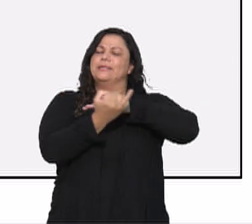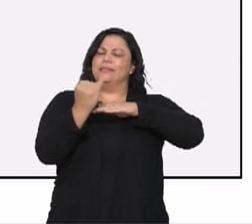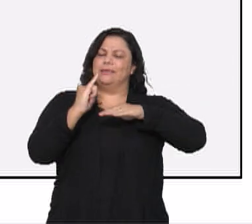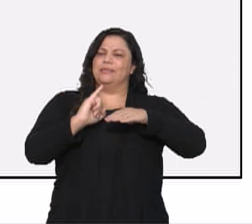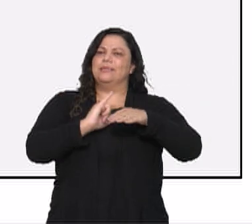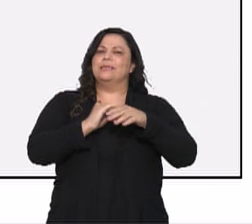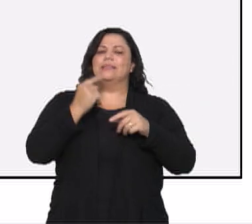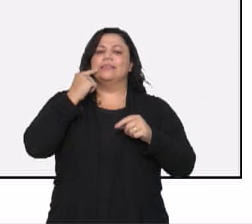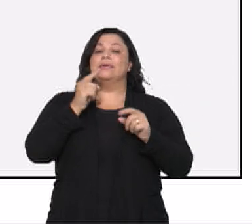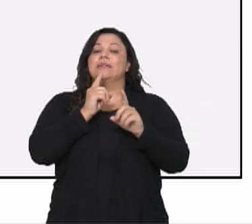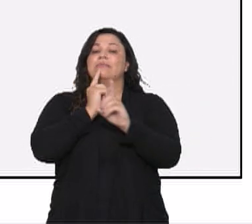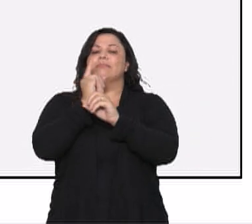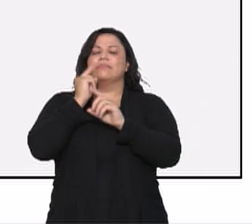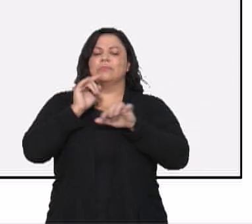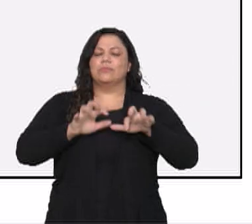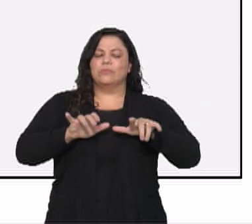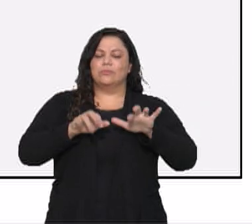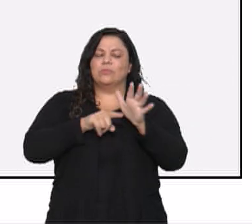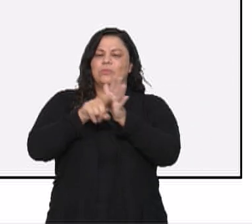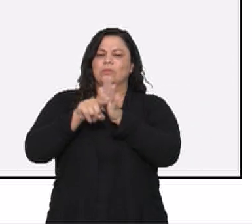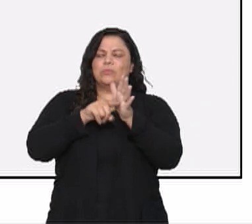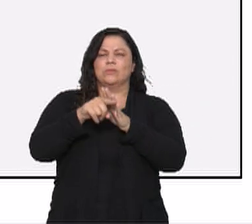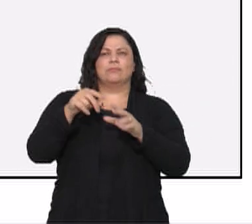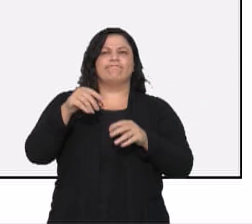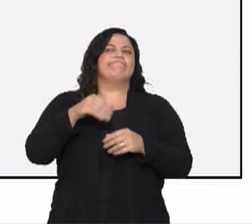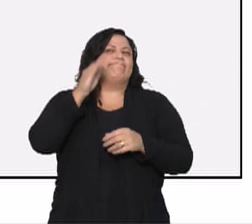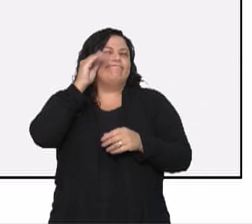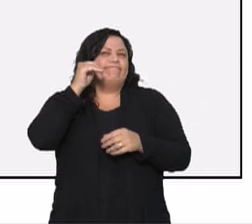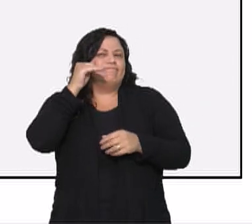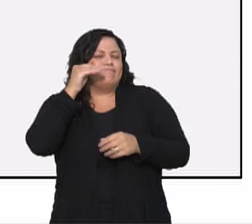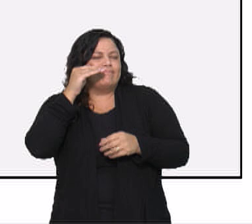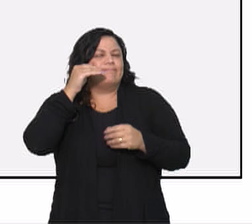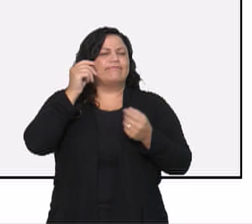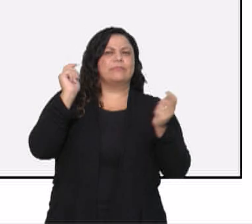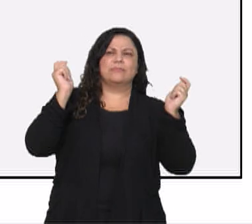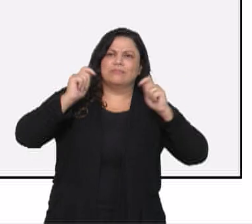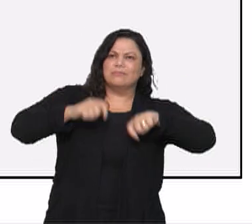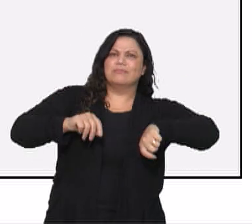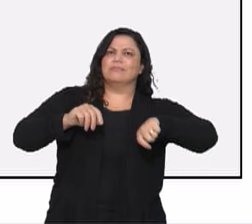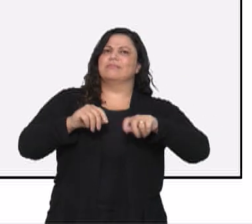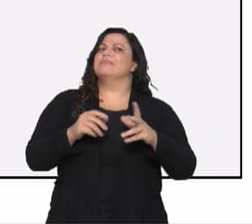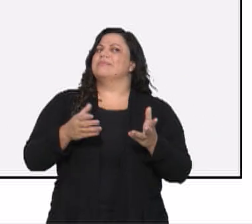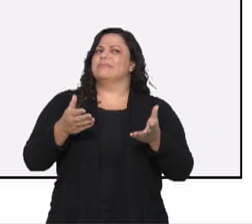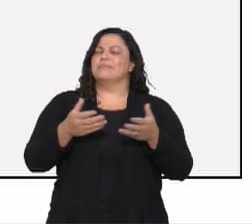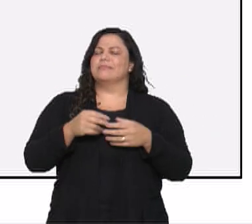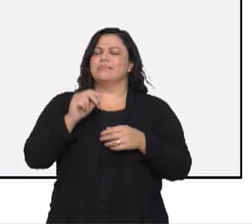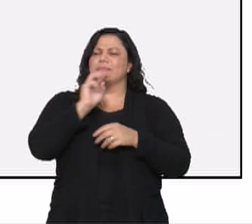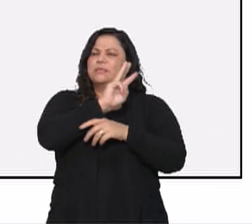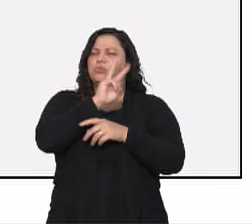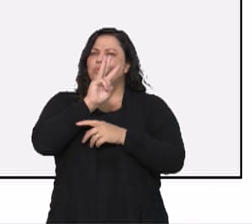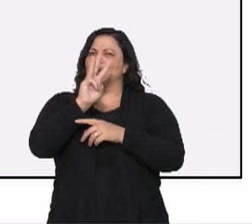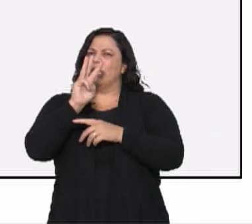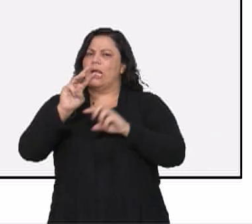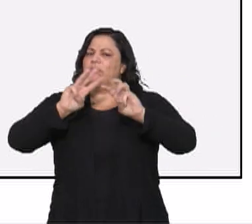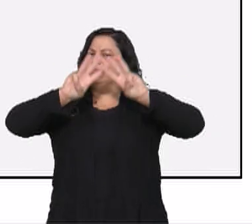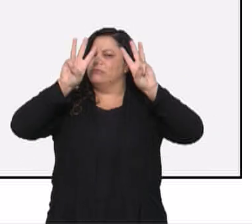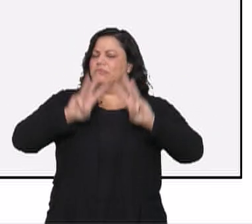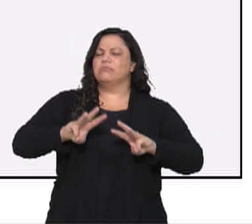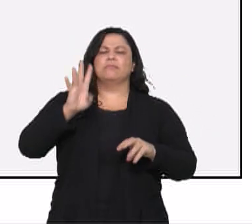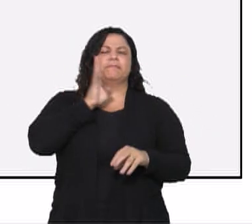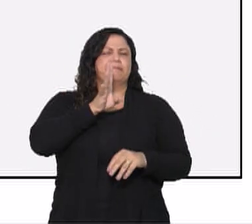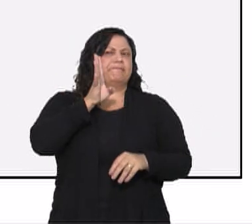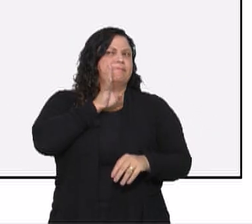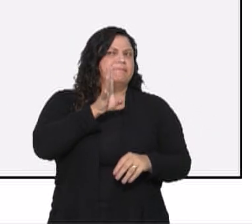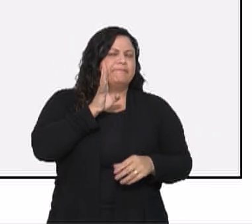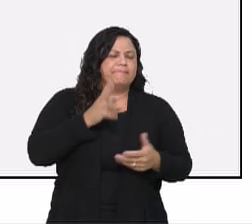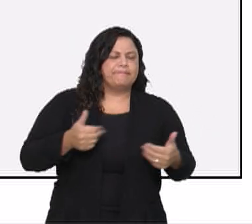vocês terem uma ideia dessas peças arqueológicas e um acervo digital assim no web museu deles, muito bacana. São